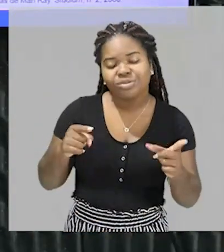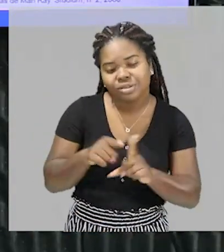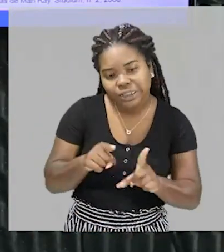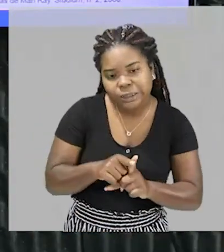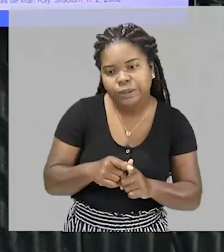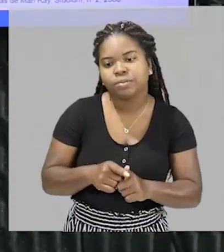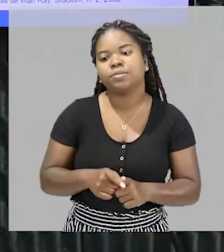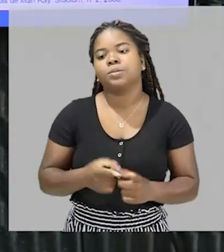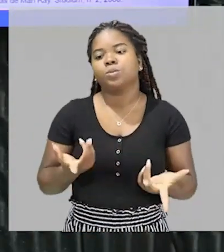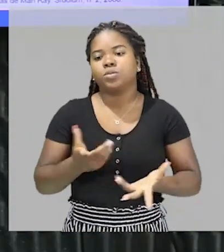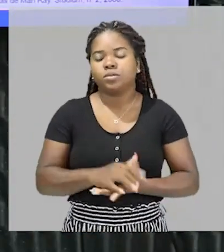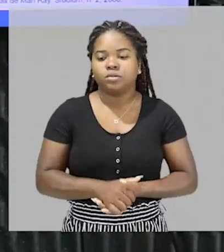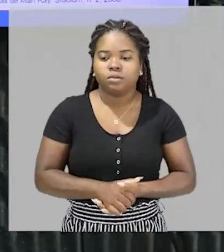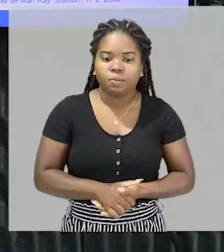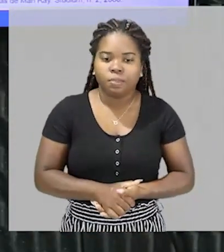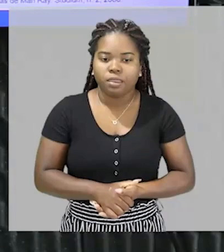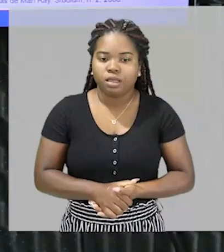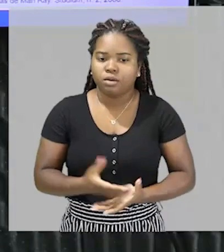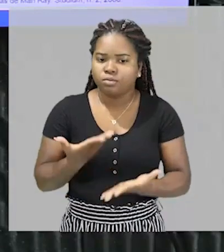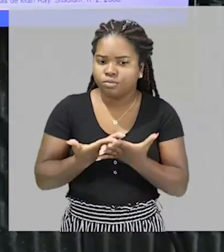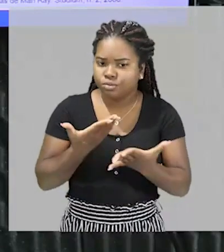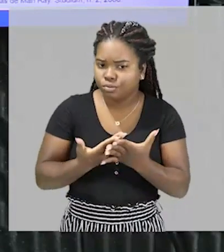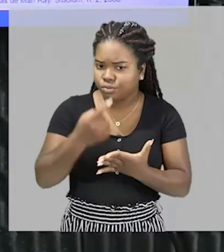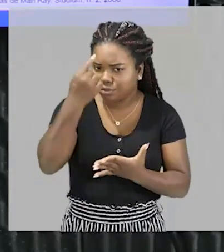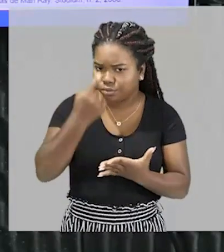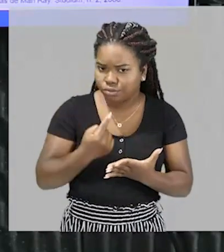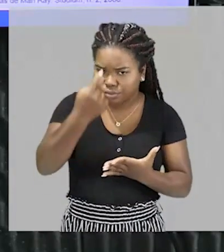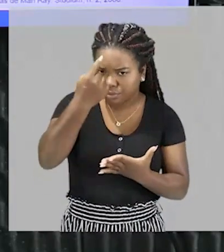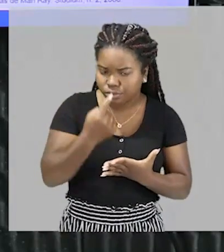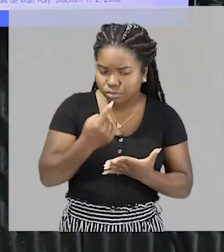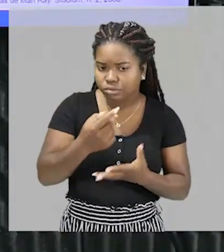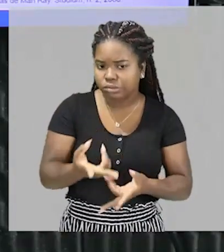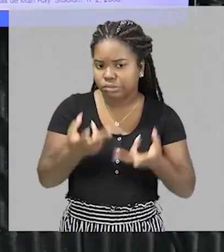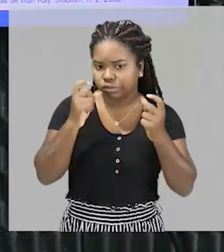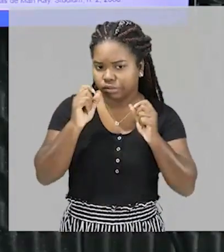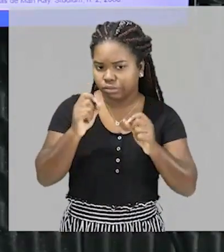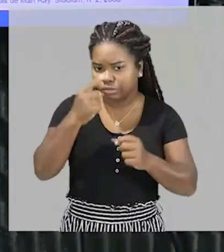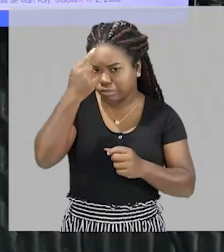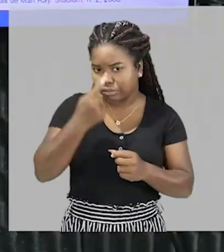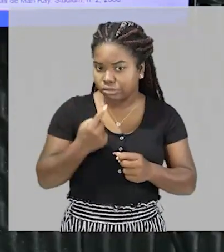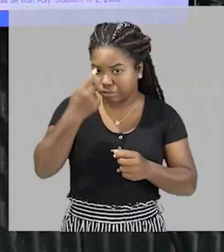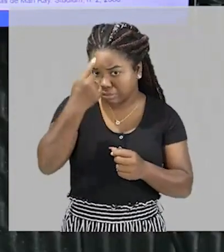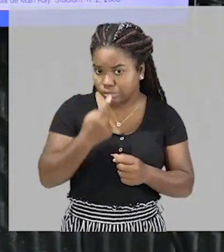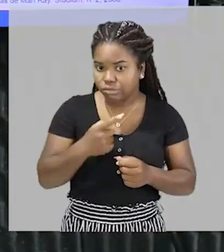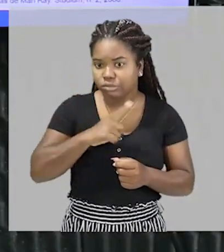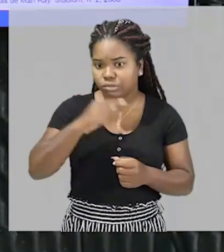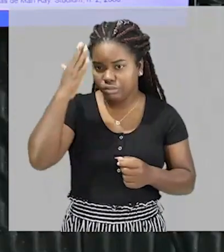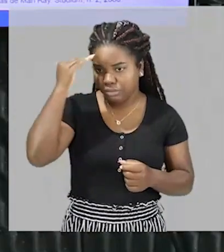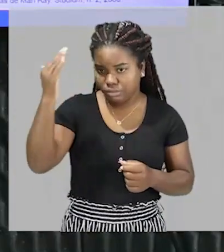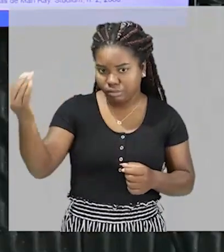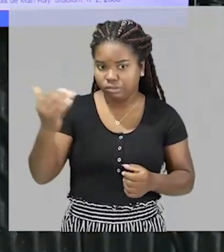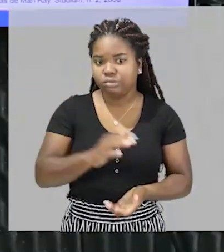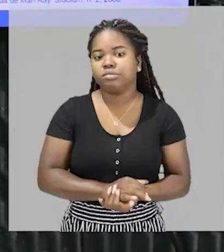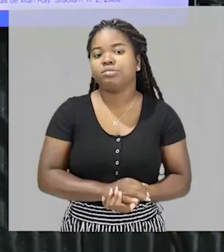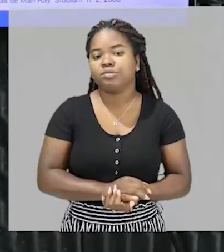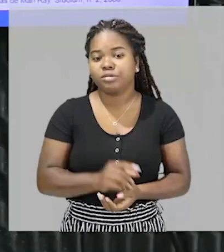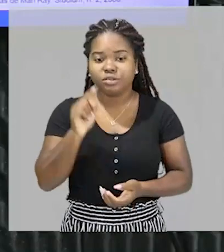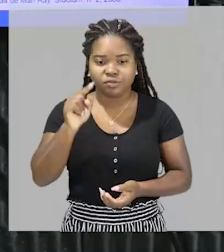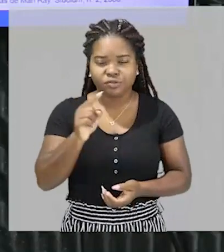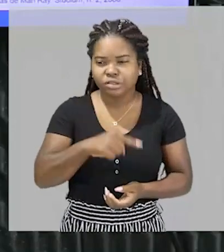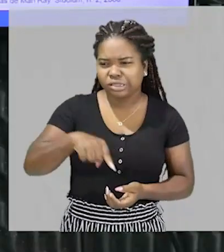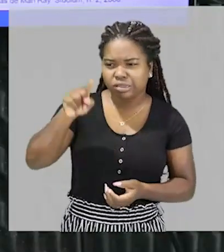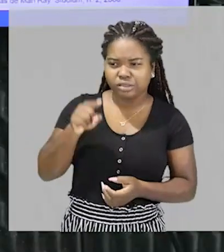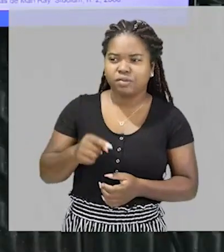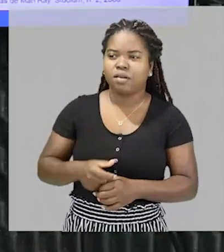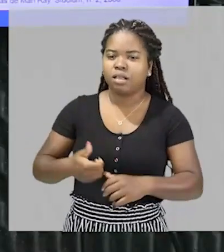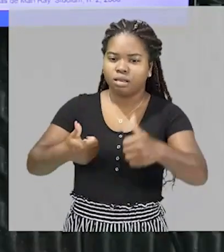começa a estudar essa imagem, você percebe que a imagem vende. Tanto é que você vai lá e, puf, dá um likezinho. Você vai lá